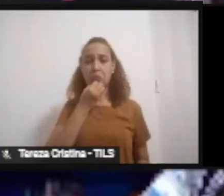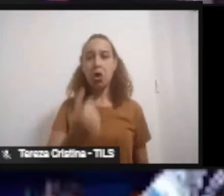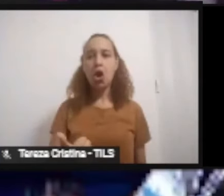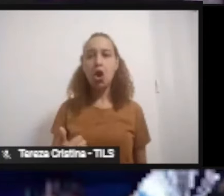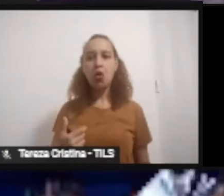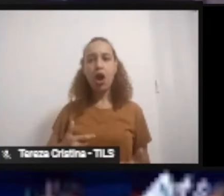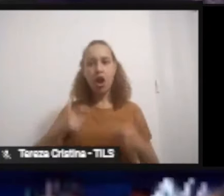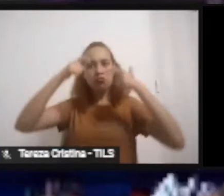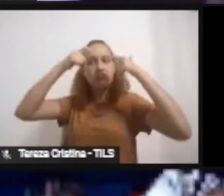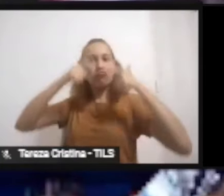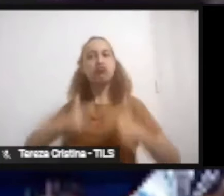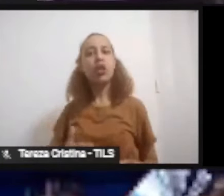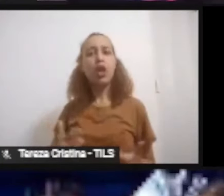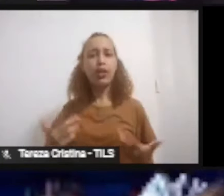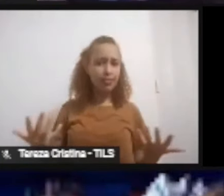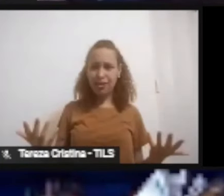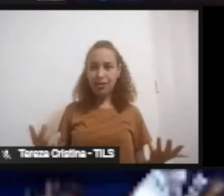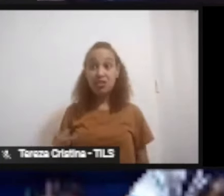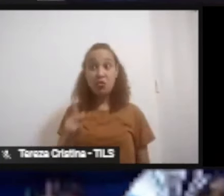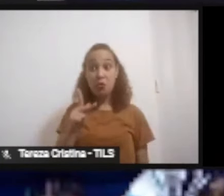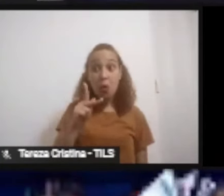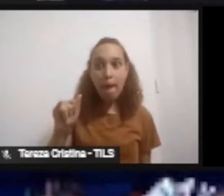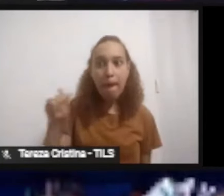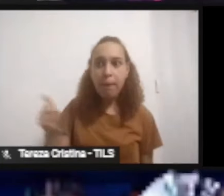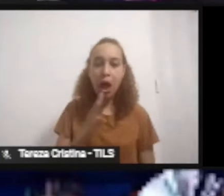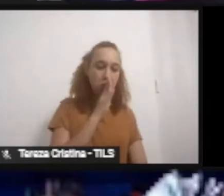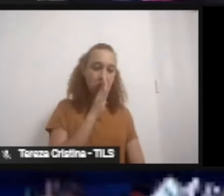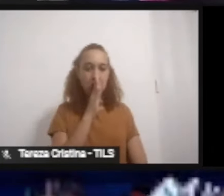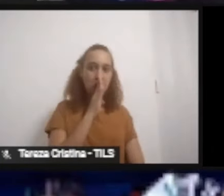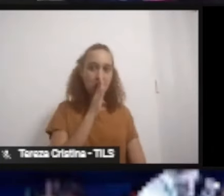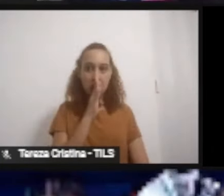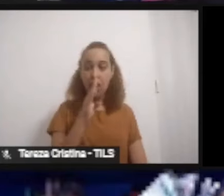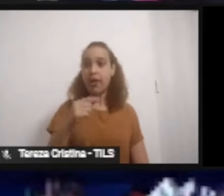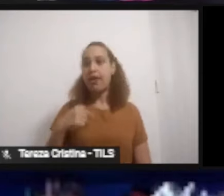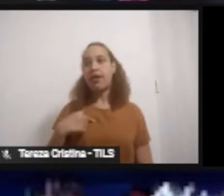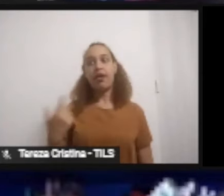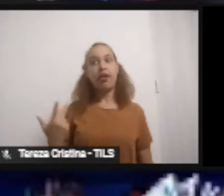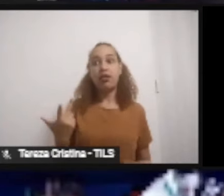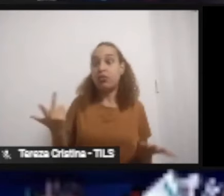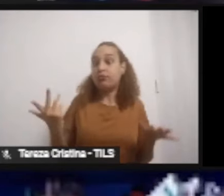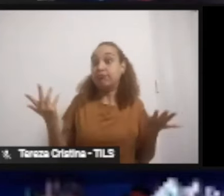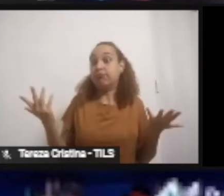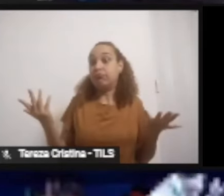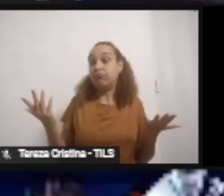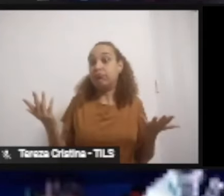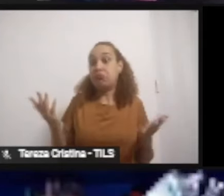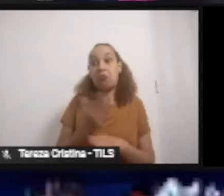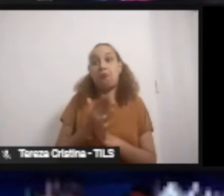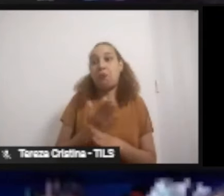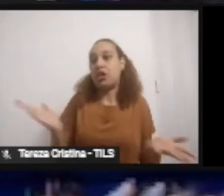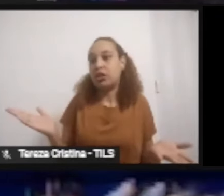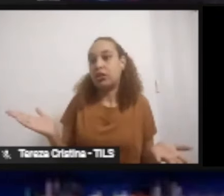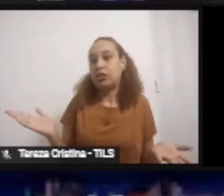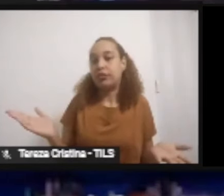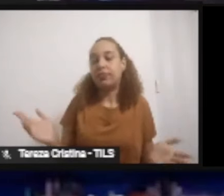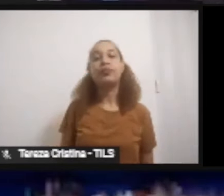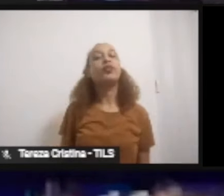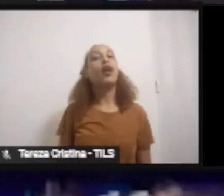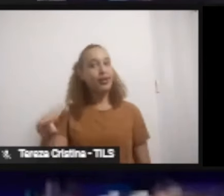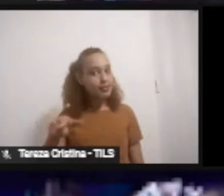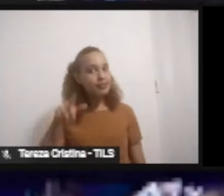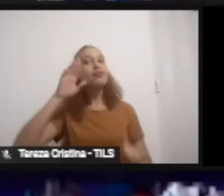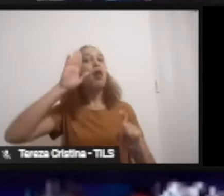honesta. E se meu pai não tivesse dado uns peteleco, eu não sei onde eu estaria. Fafá, esse é um mitão, hein? Esse é um mito que esse a gente